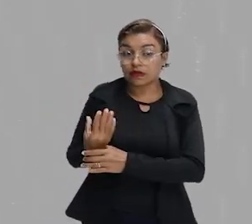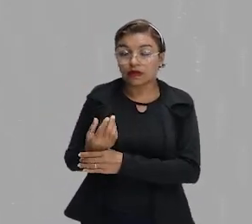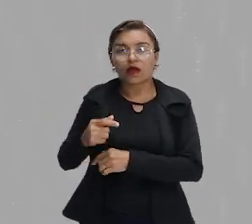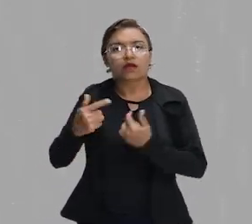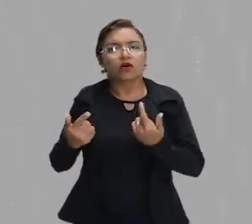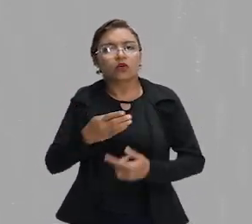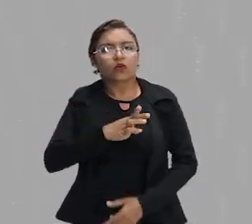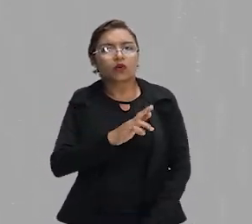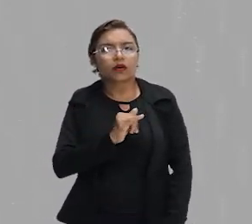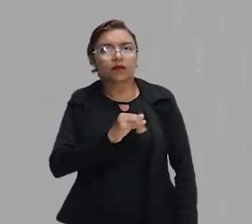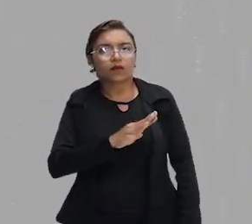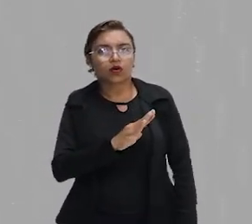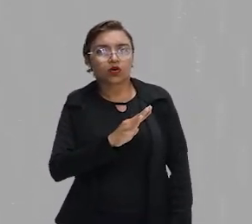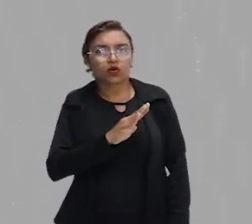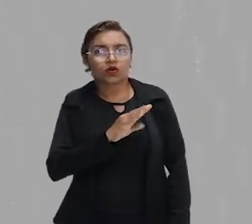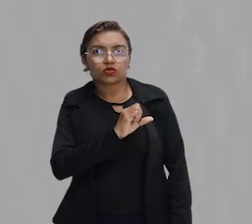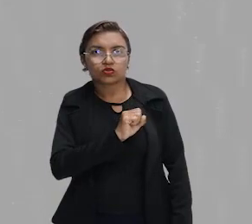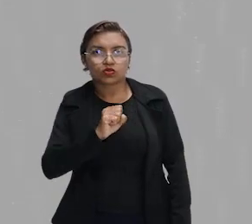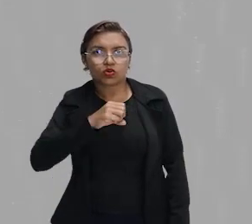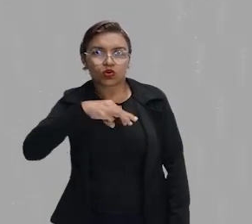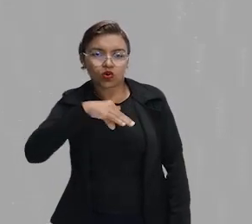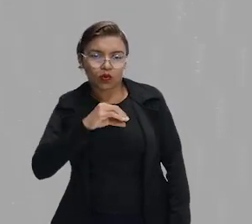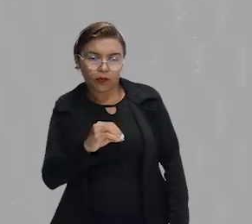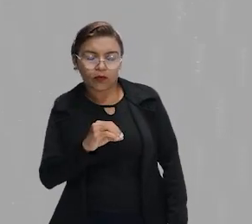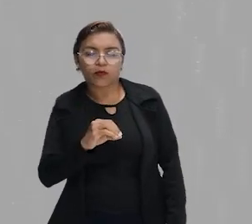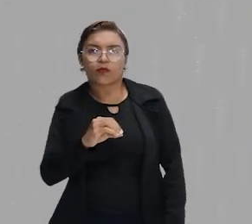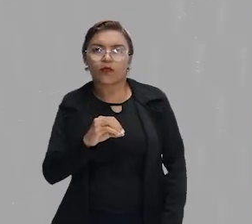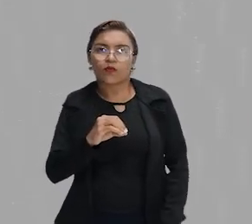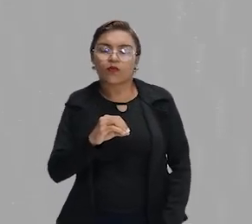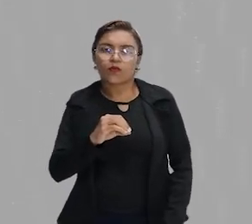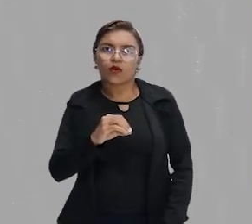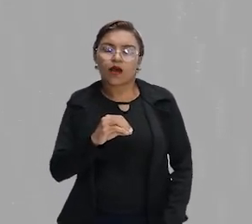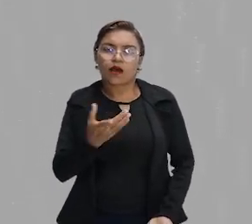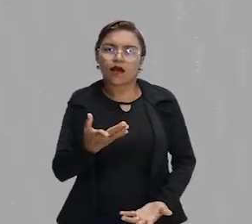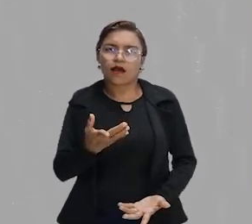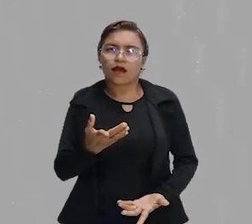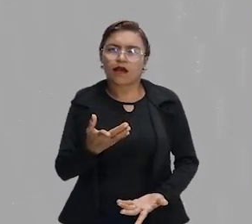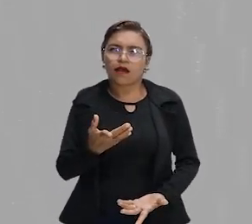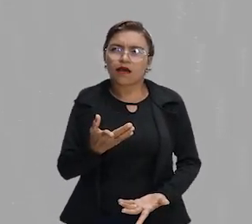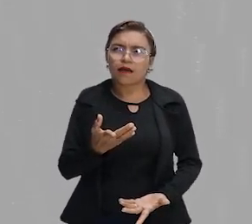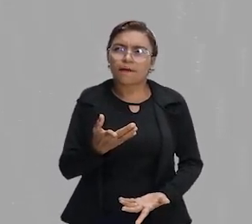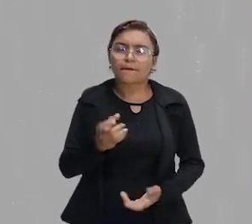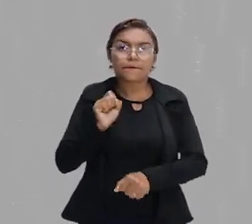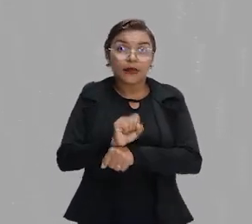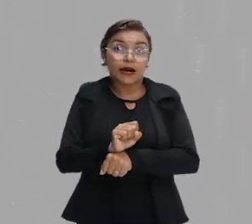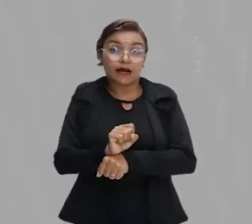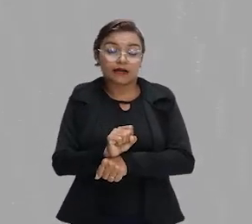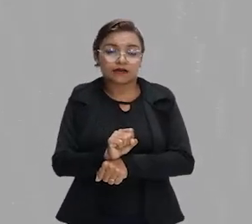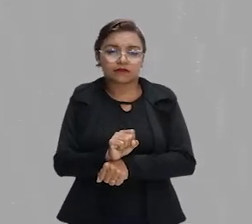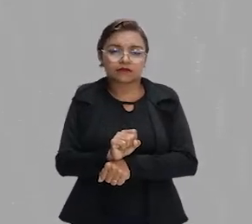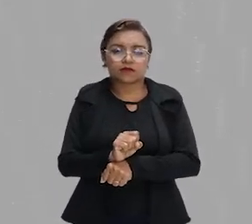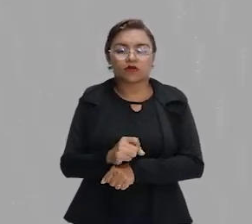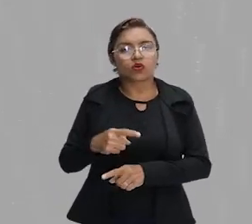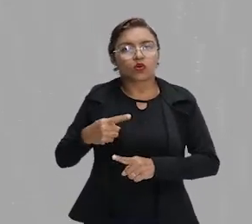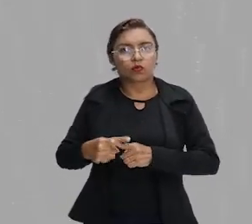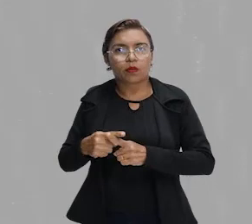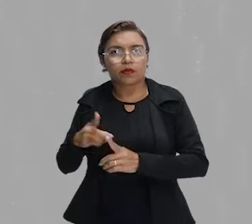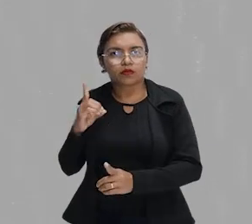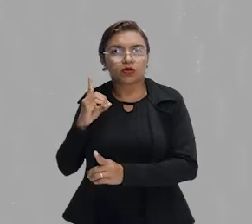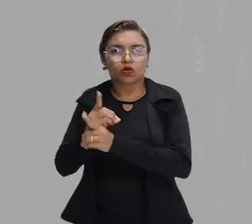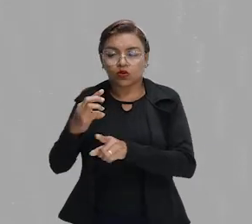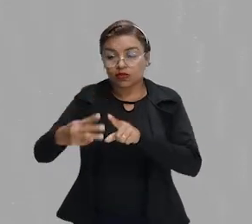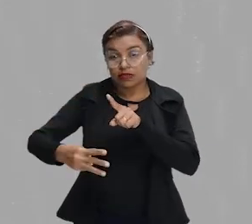deixa de fabricar, de fazer com que essa proteína continue a crescer? Quando ela encontra um dos